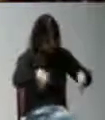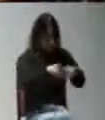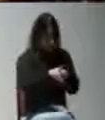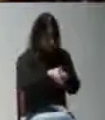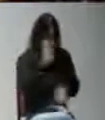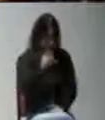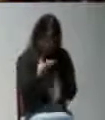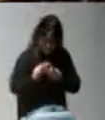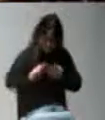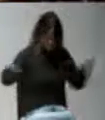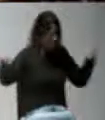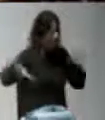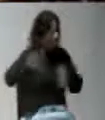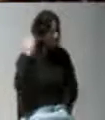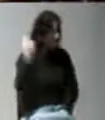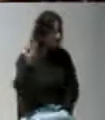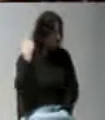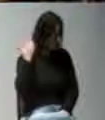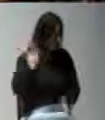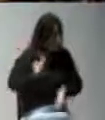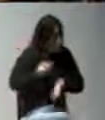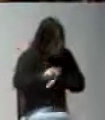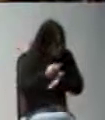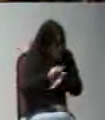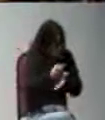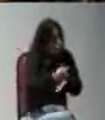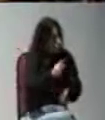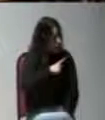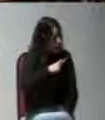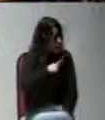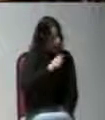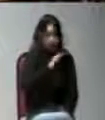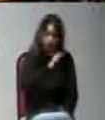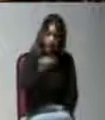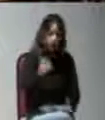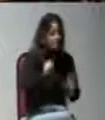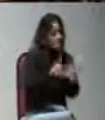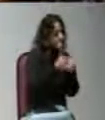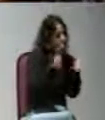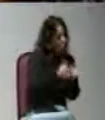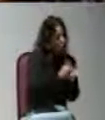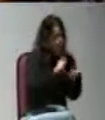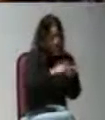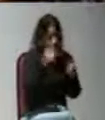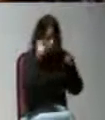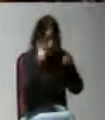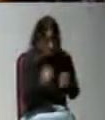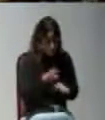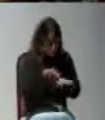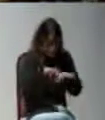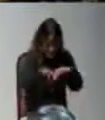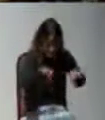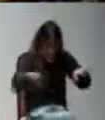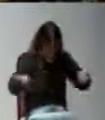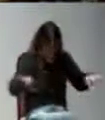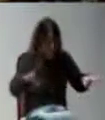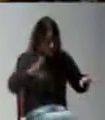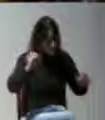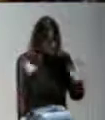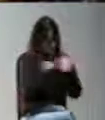existem. Continuam existindo, evidentemente, pobres, deslocados, pessoas perseguidas por raça,